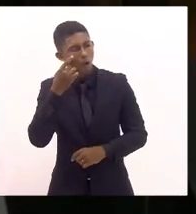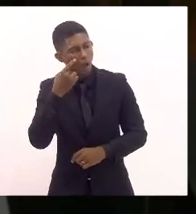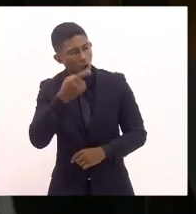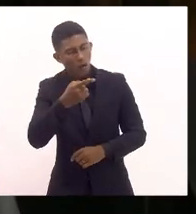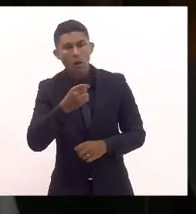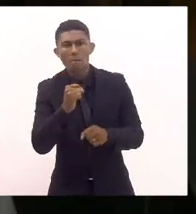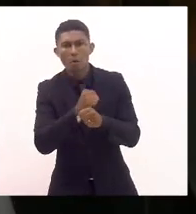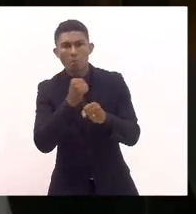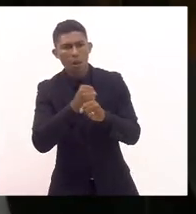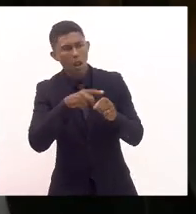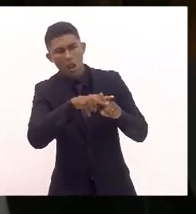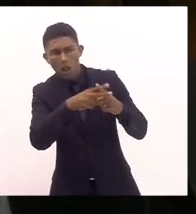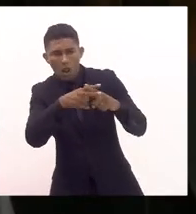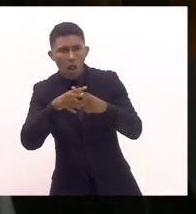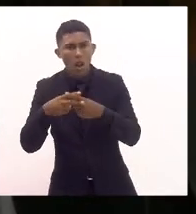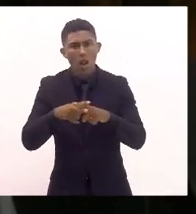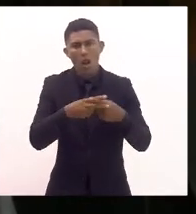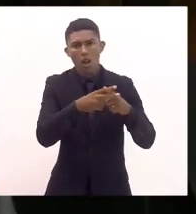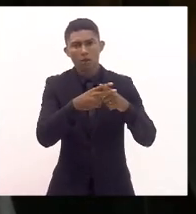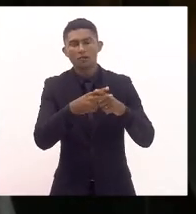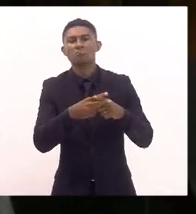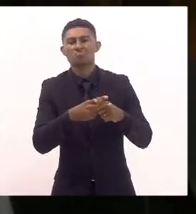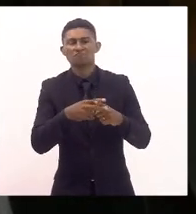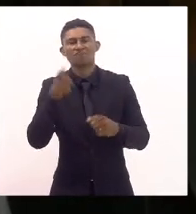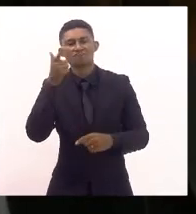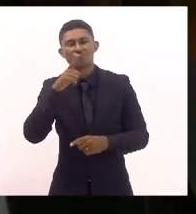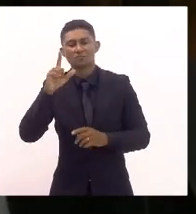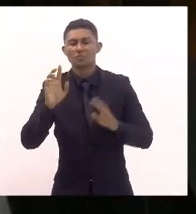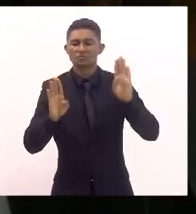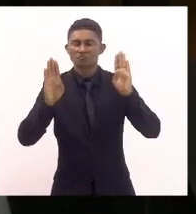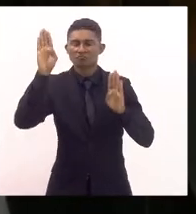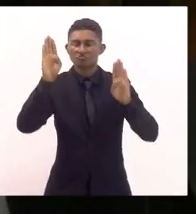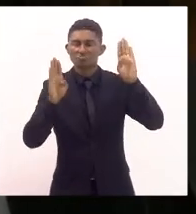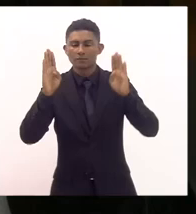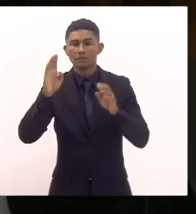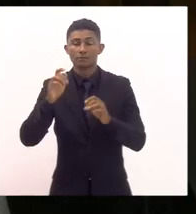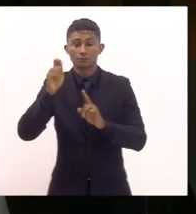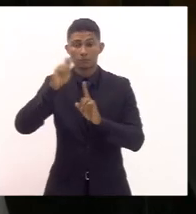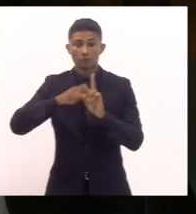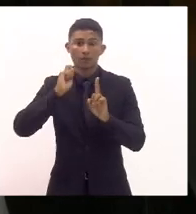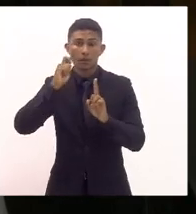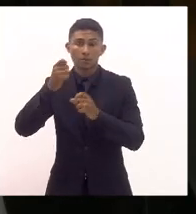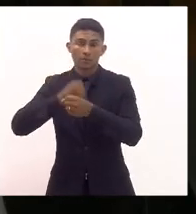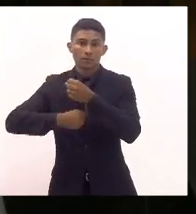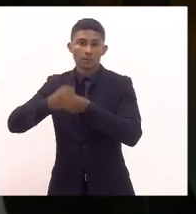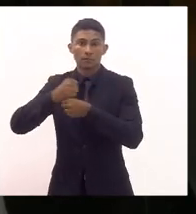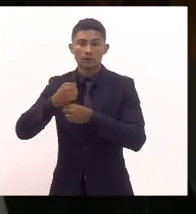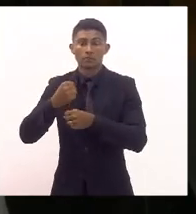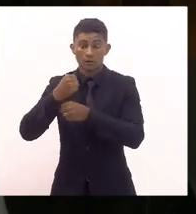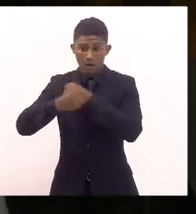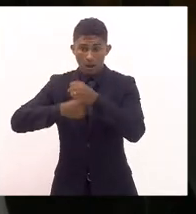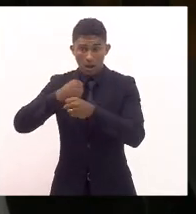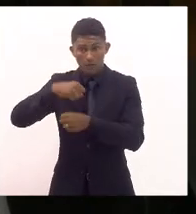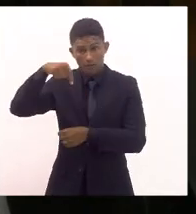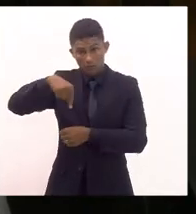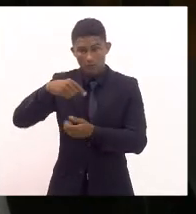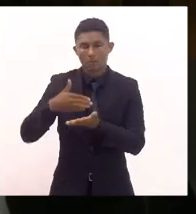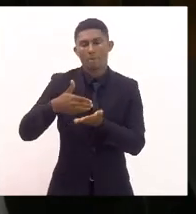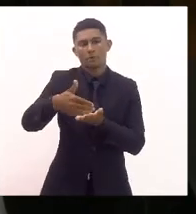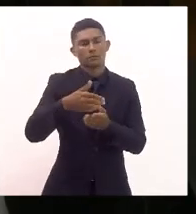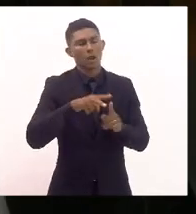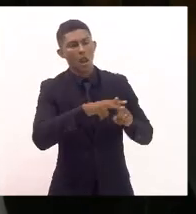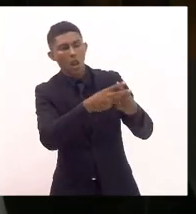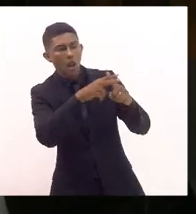tá todo vapor o Luan ele citou e foi Abril do ano passado esse ano começou a obra